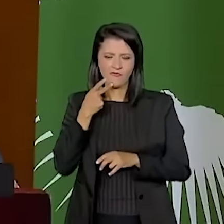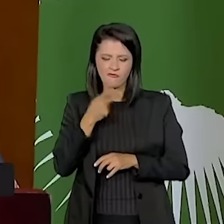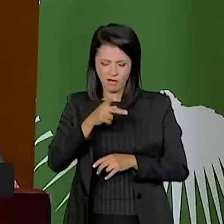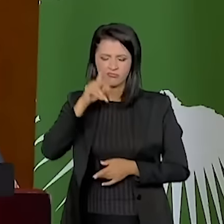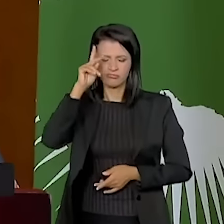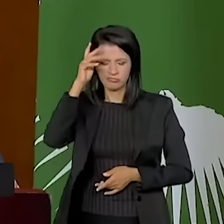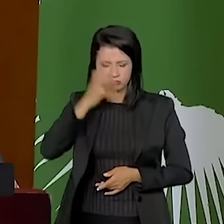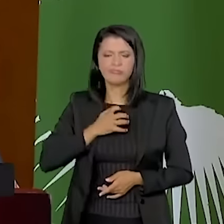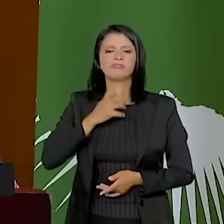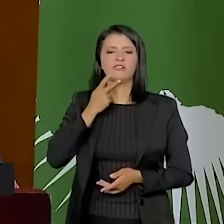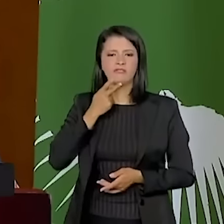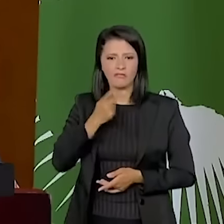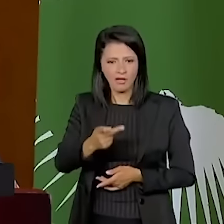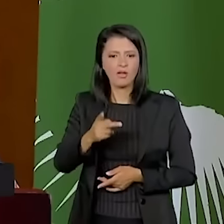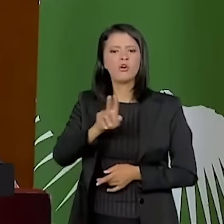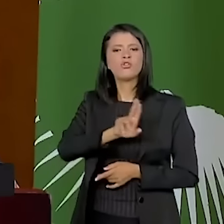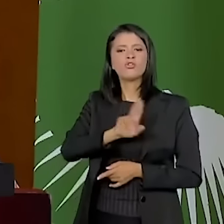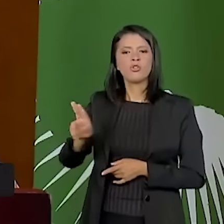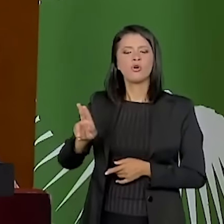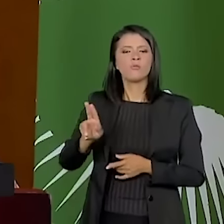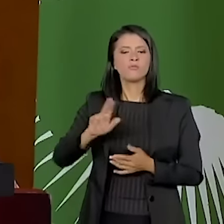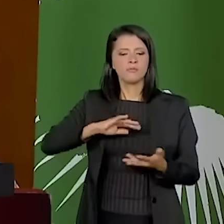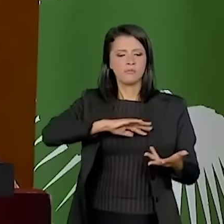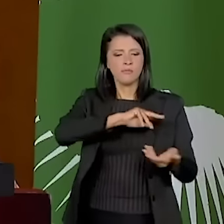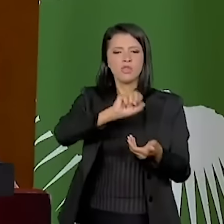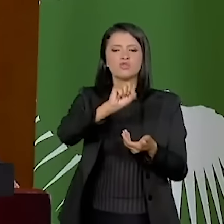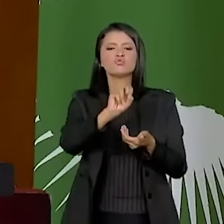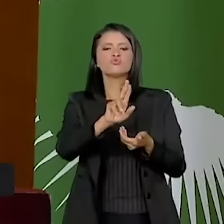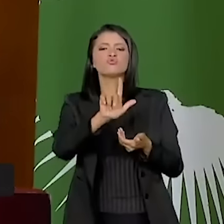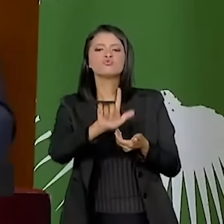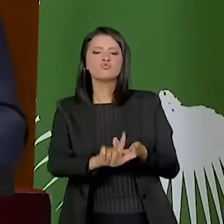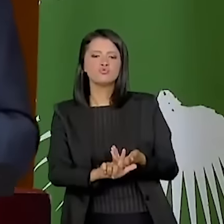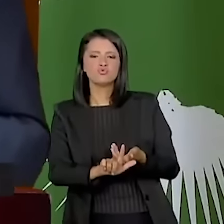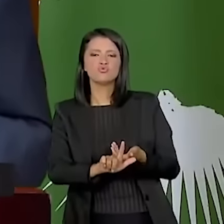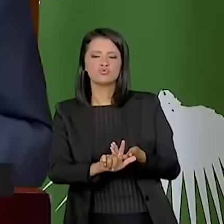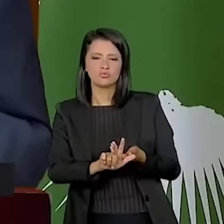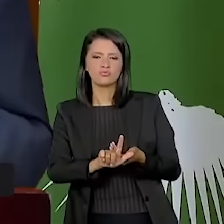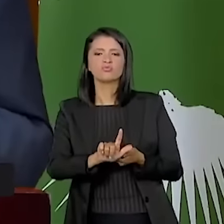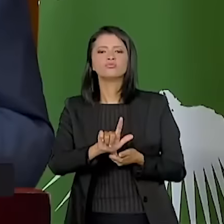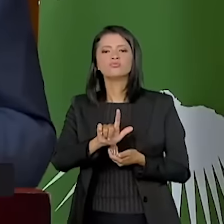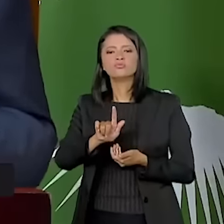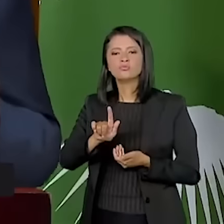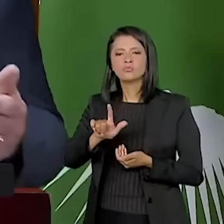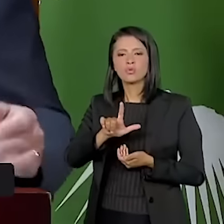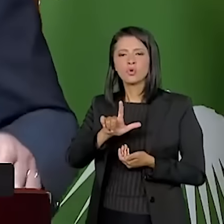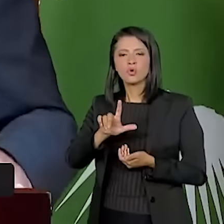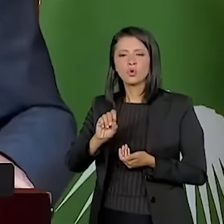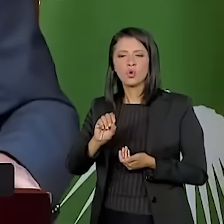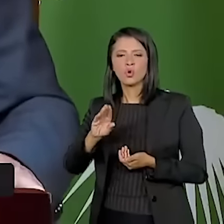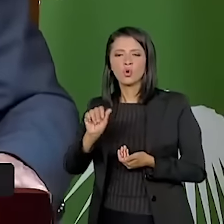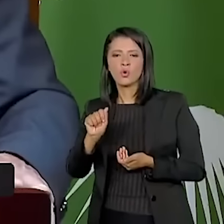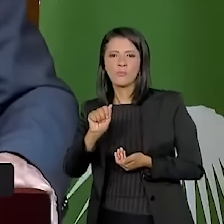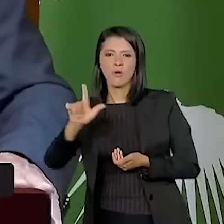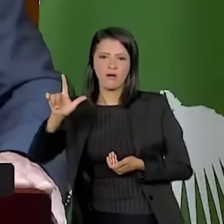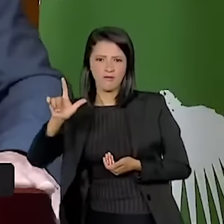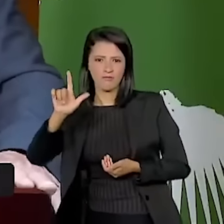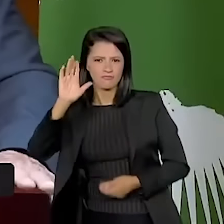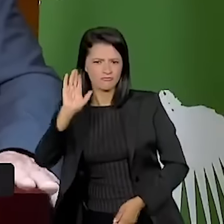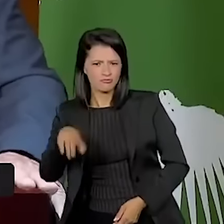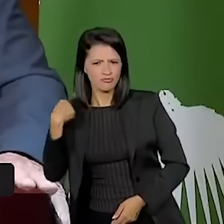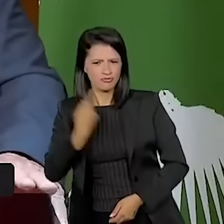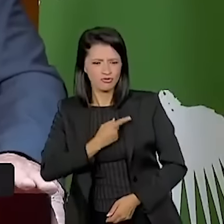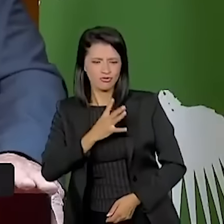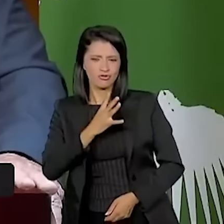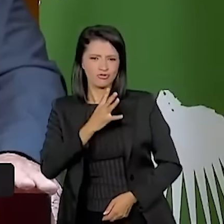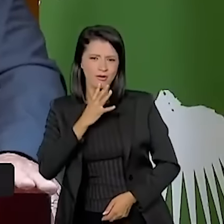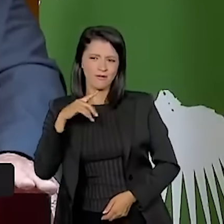cheia o nome Sul Global. Porque nós já fomos conhecidos pelo planeta fora como os